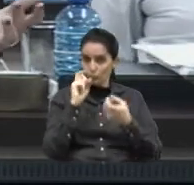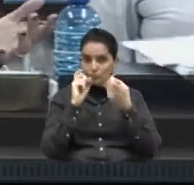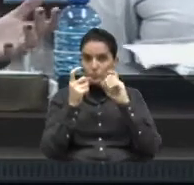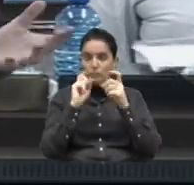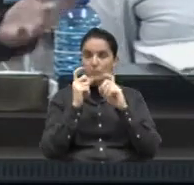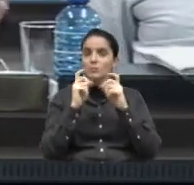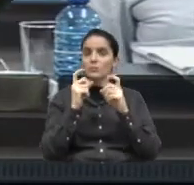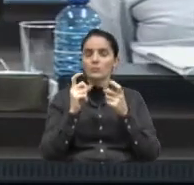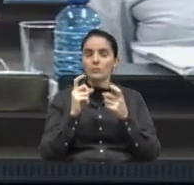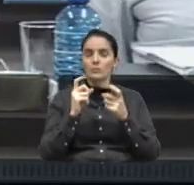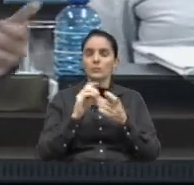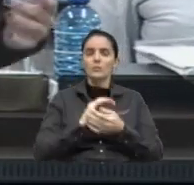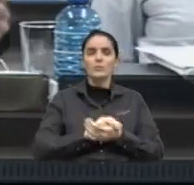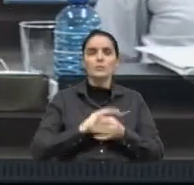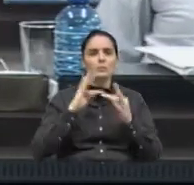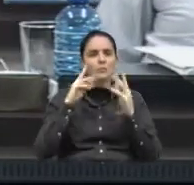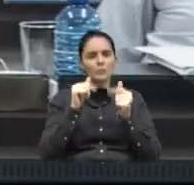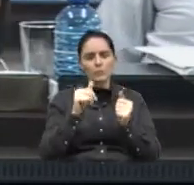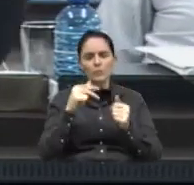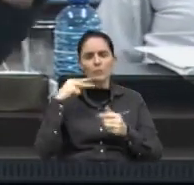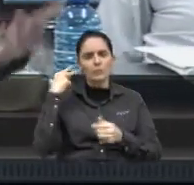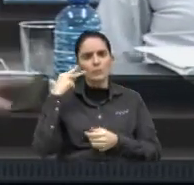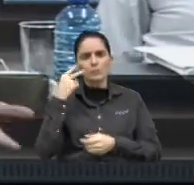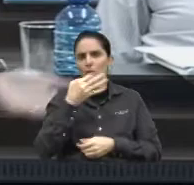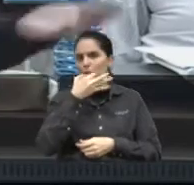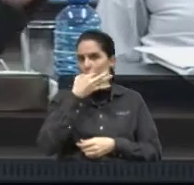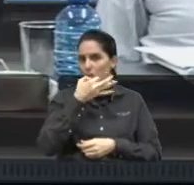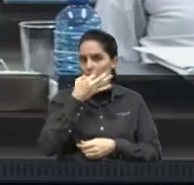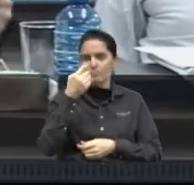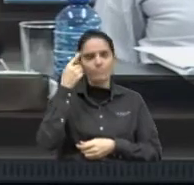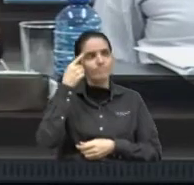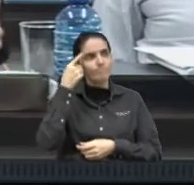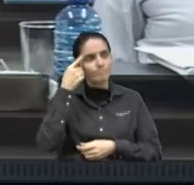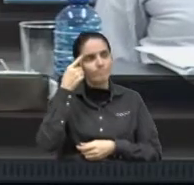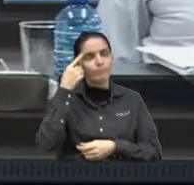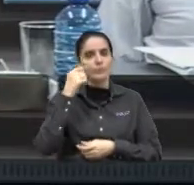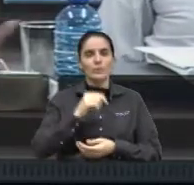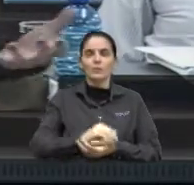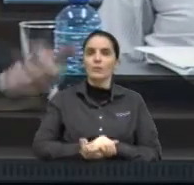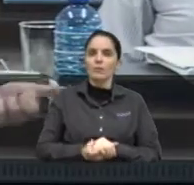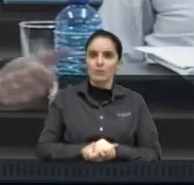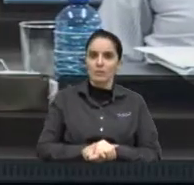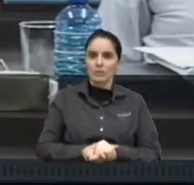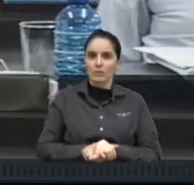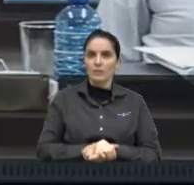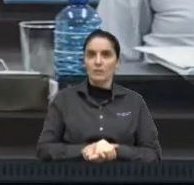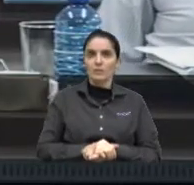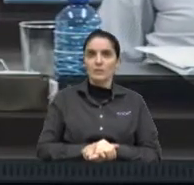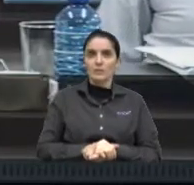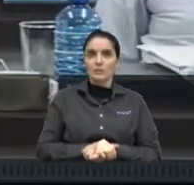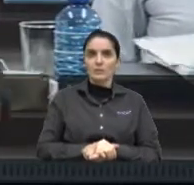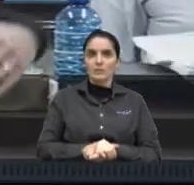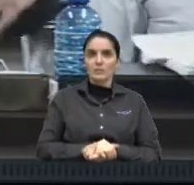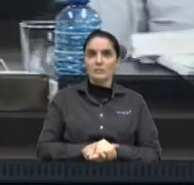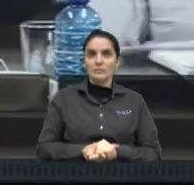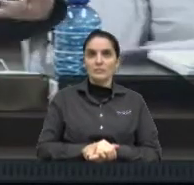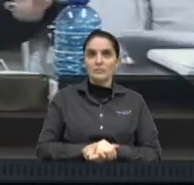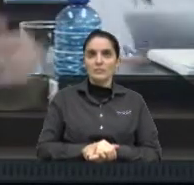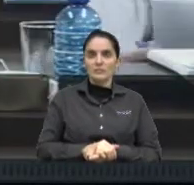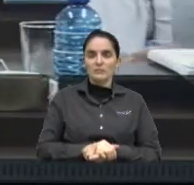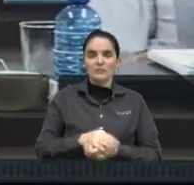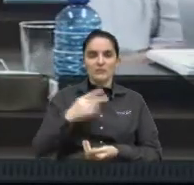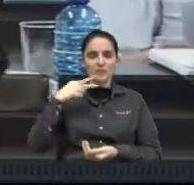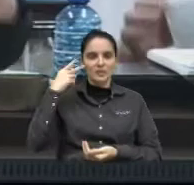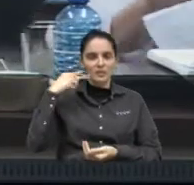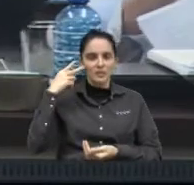momentos para que todos os vereadores pudessem pensar pudessem ouvir aqueles que costumam acompanhar a sessão pudessem ouvir os